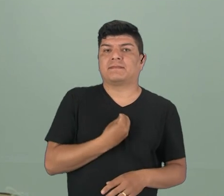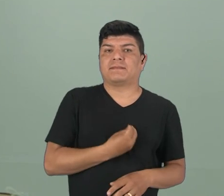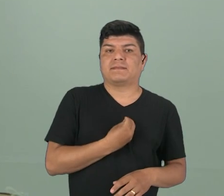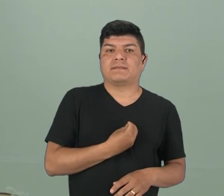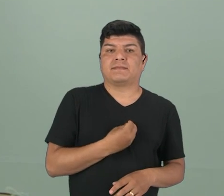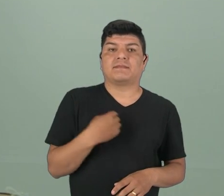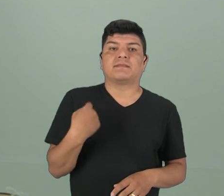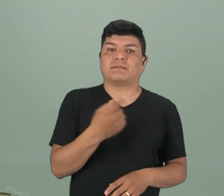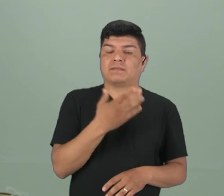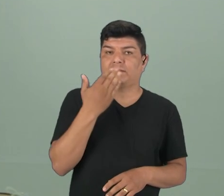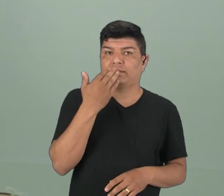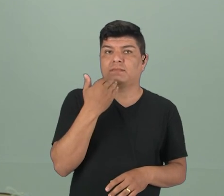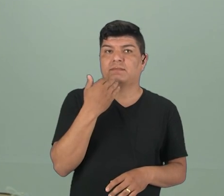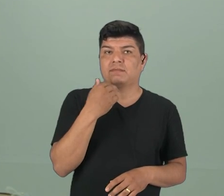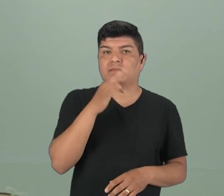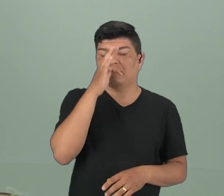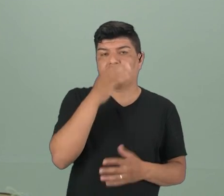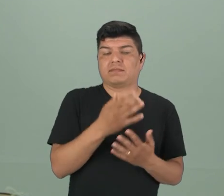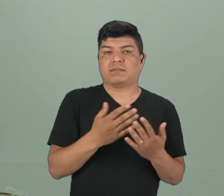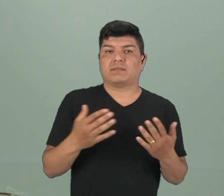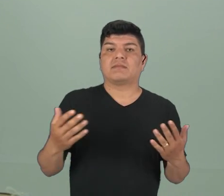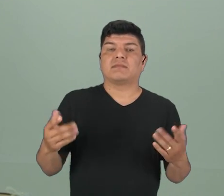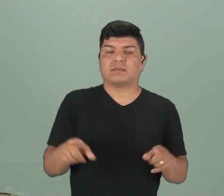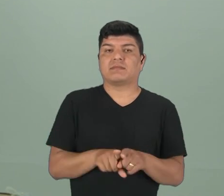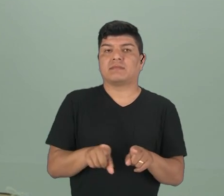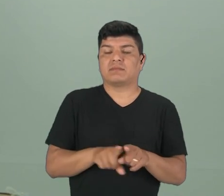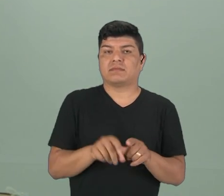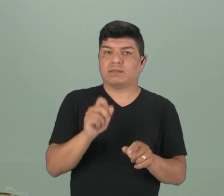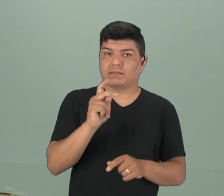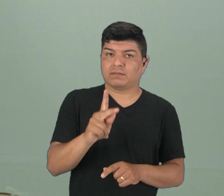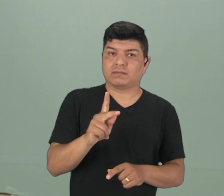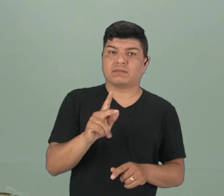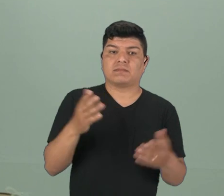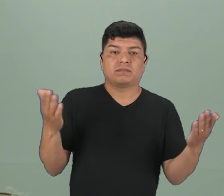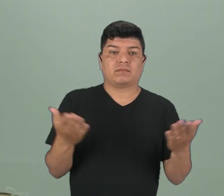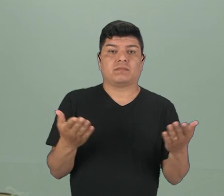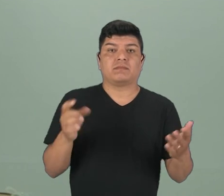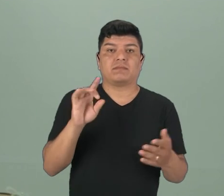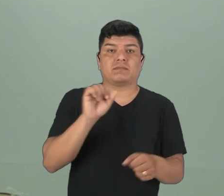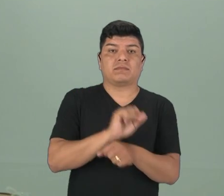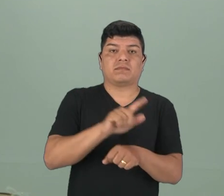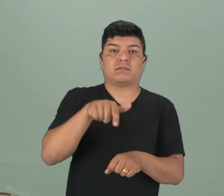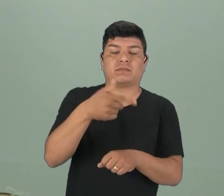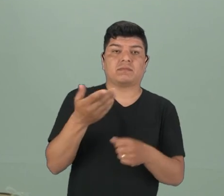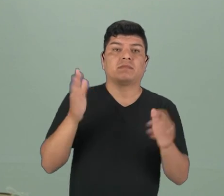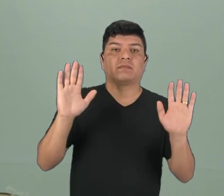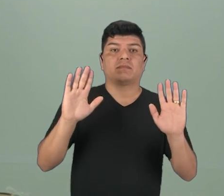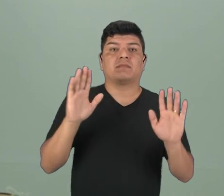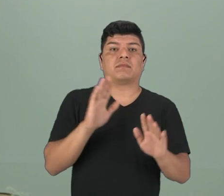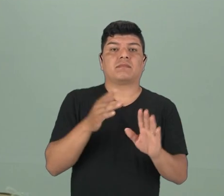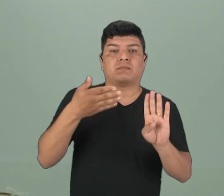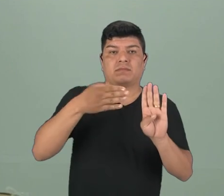afinal nós nos alimentamos desses vegetais, desses produtores também. Eu fico por aqui e já aguardo na próxima aula, mas